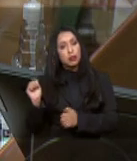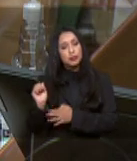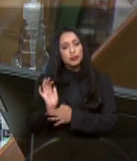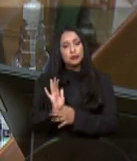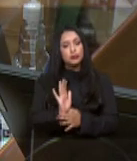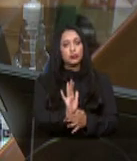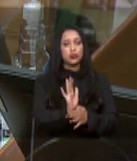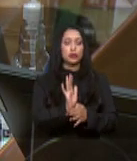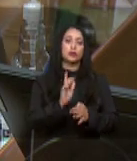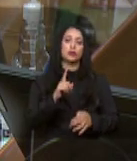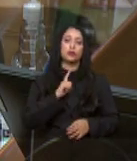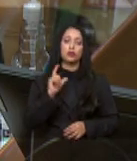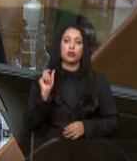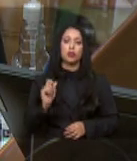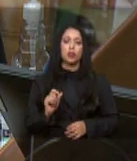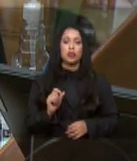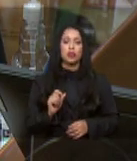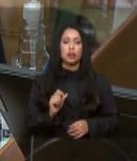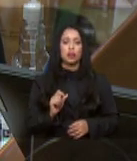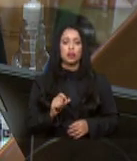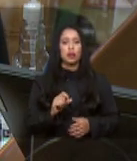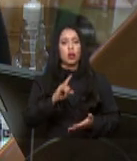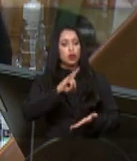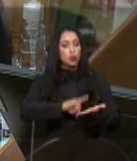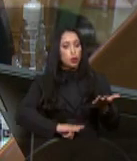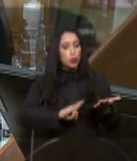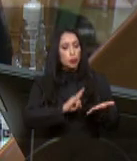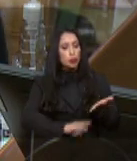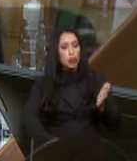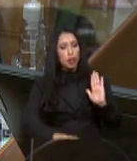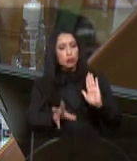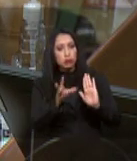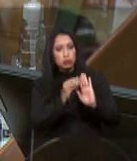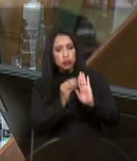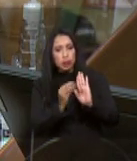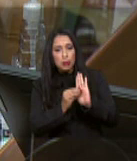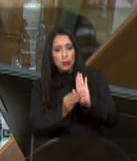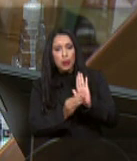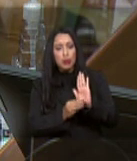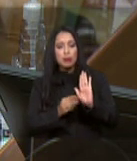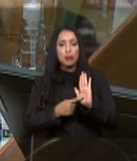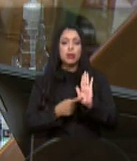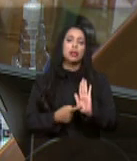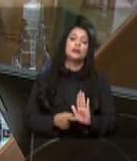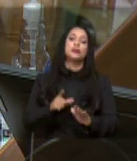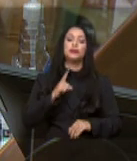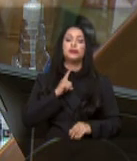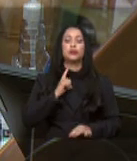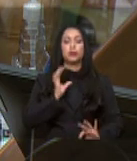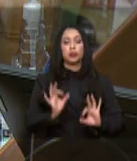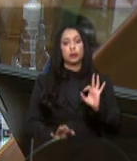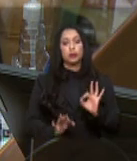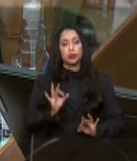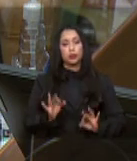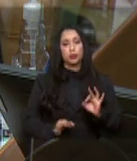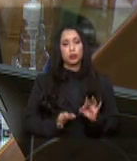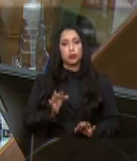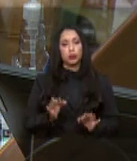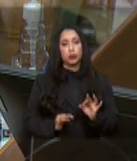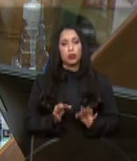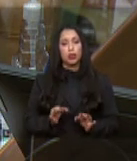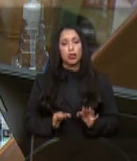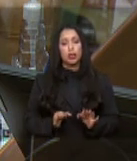estão apresentando documentos e dados, como achegas a este Supremo Tribunal Federal, para que a imagem mulher de pele clara